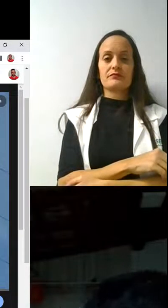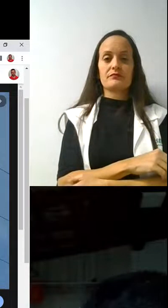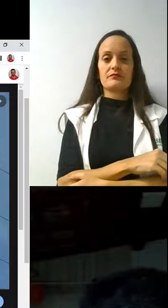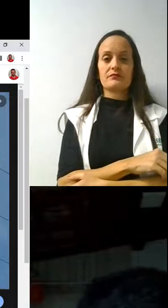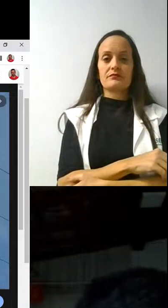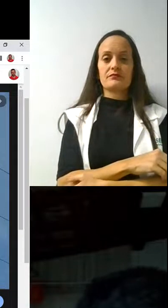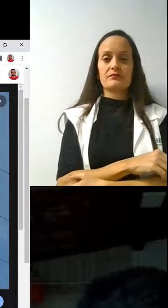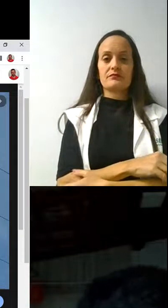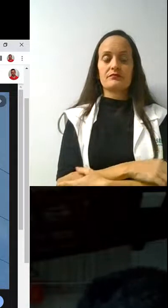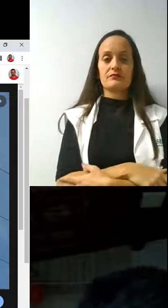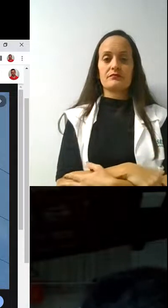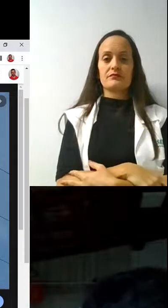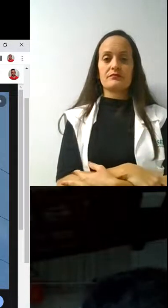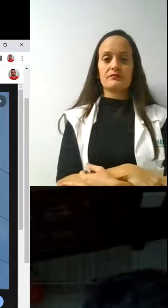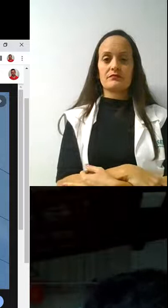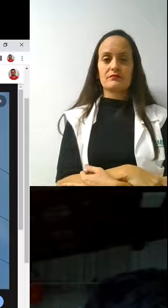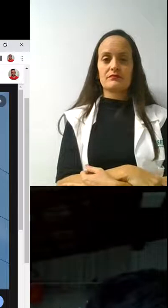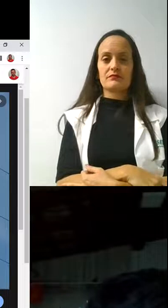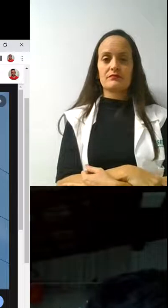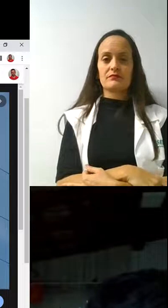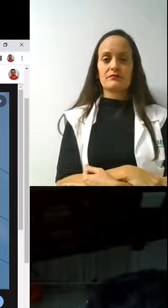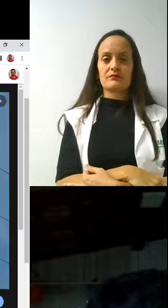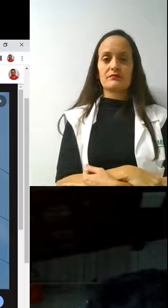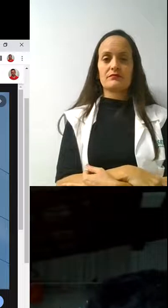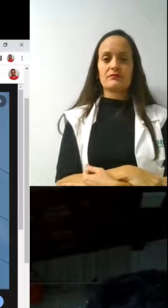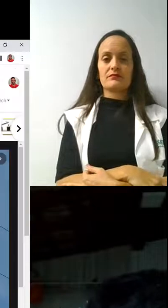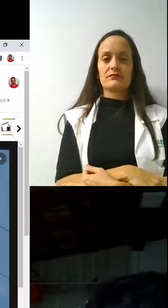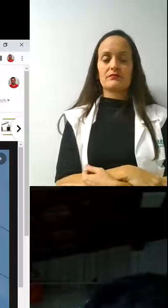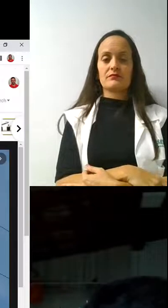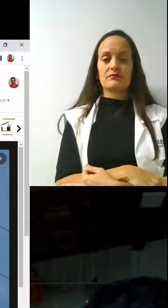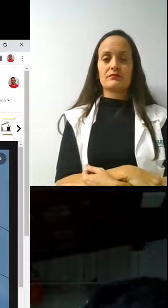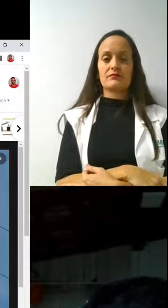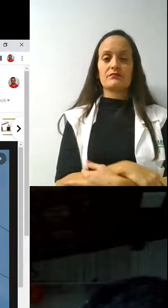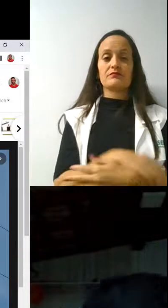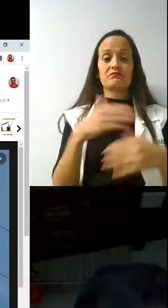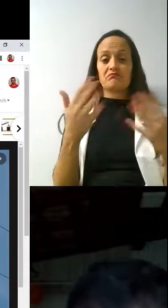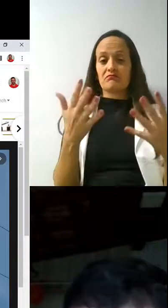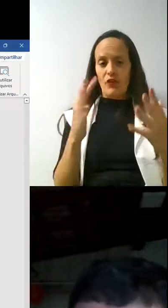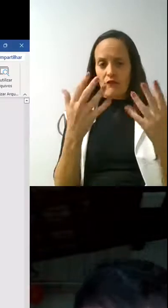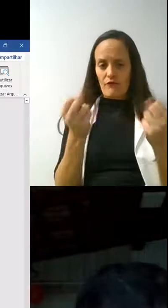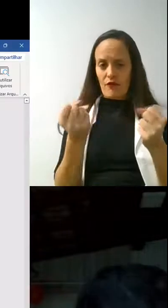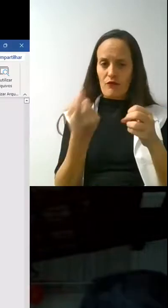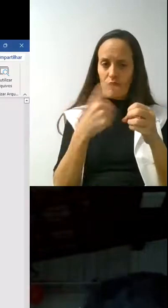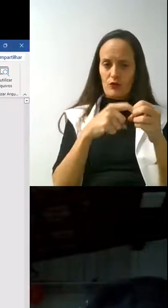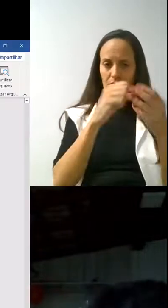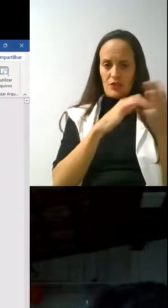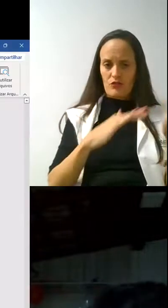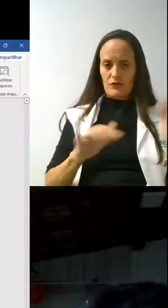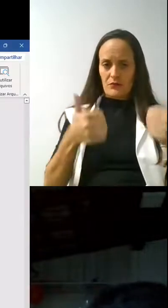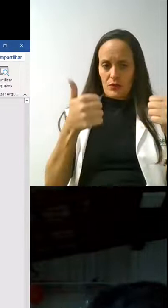o cabo sem proteção. No caso aqui é chave fusível, né? Enfim, vamos lá finalizar a atividade?